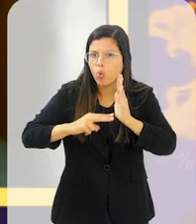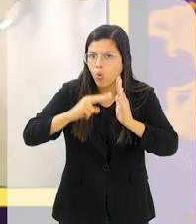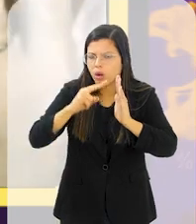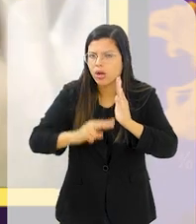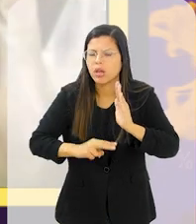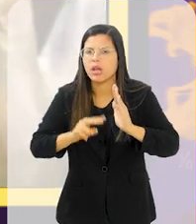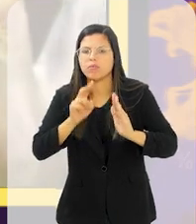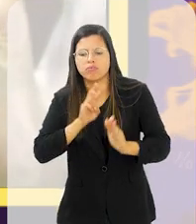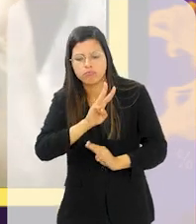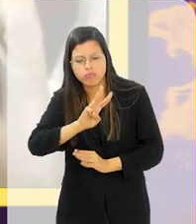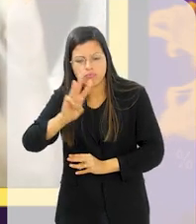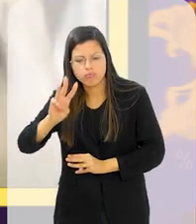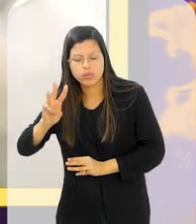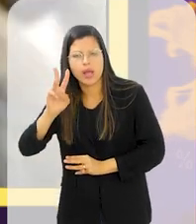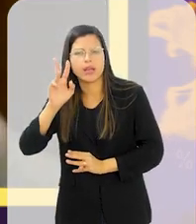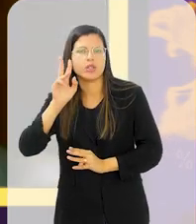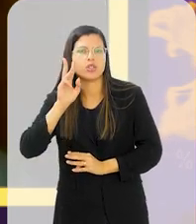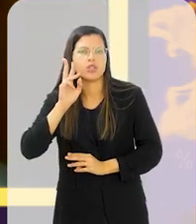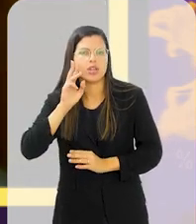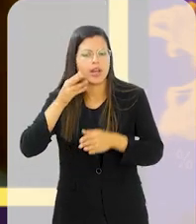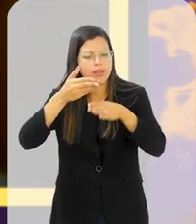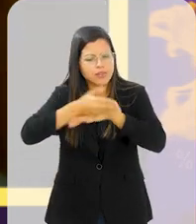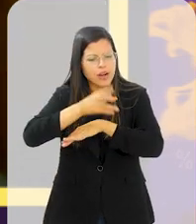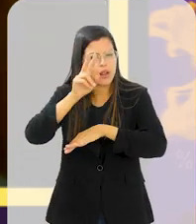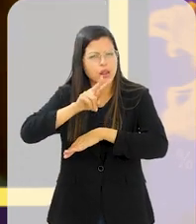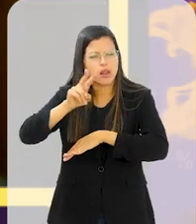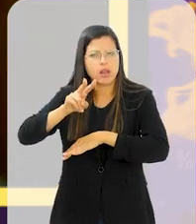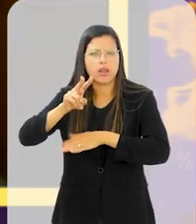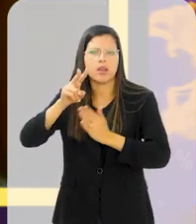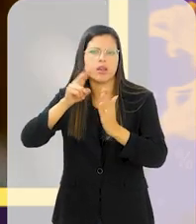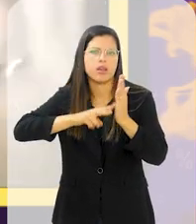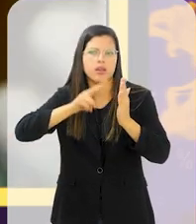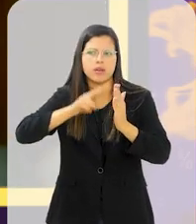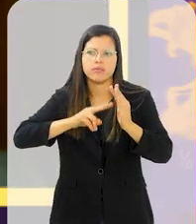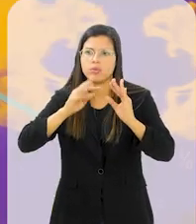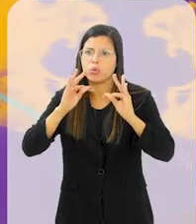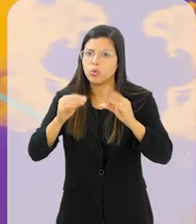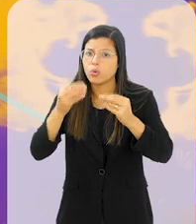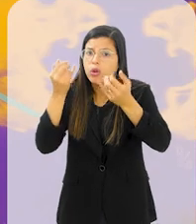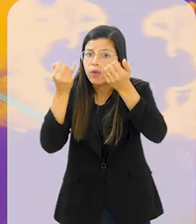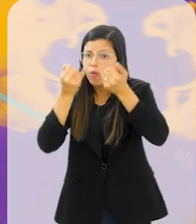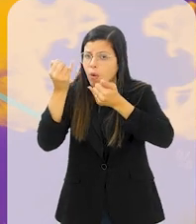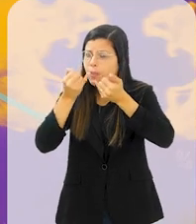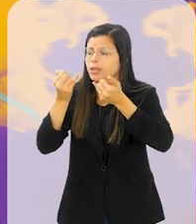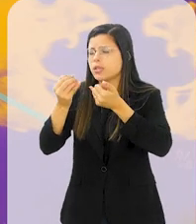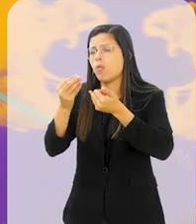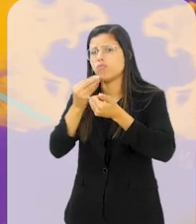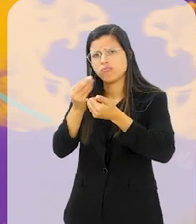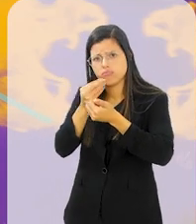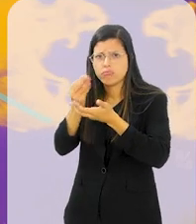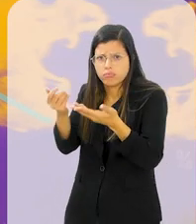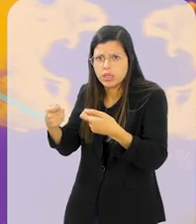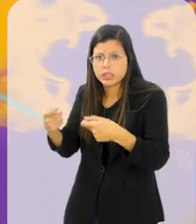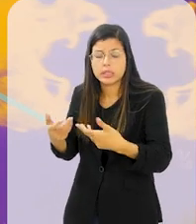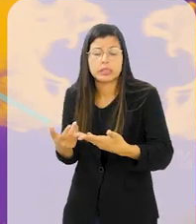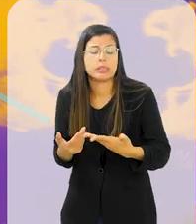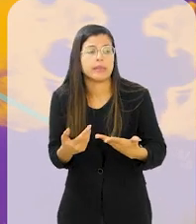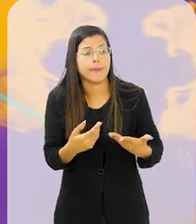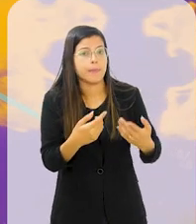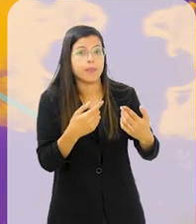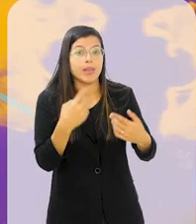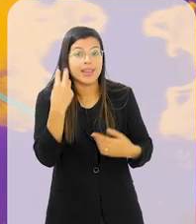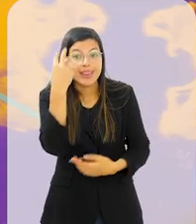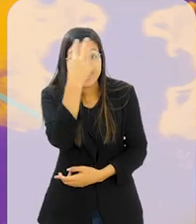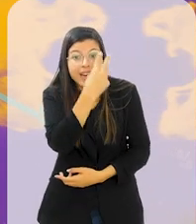entrar no site oficial dos dois clubes, sem entrar no Twitter dos dois clubes. Claro, sem ir no SofaScore. Tem que pegar as informações, óbvio. Eu